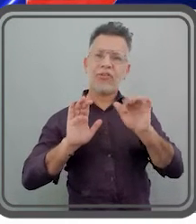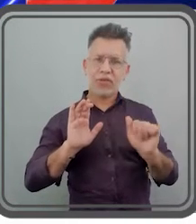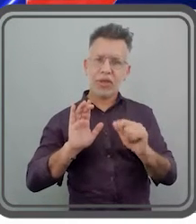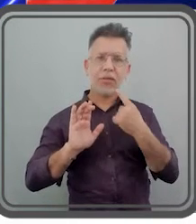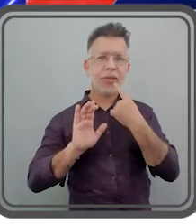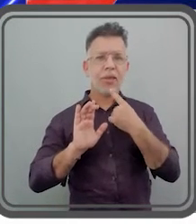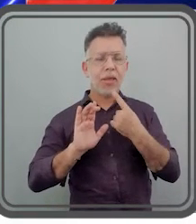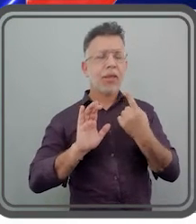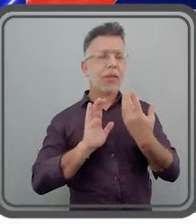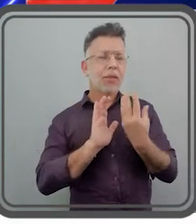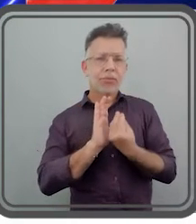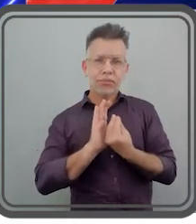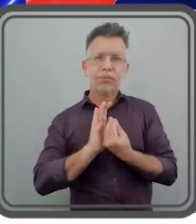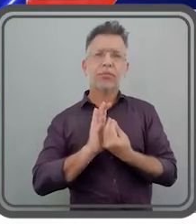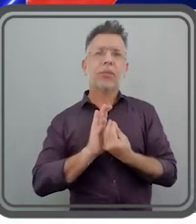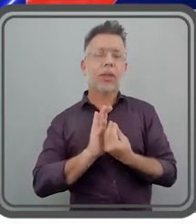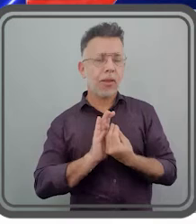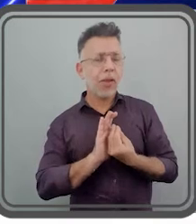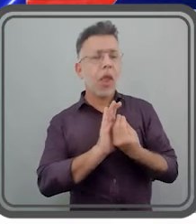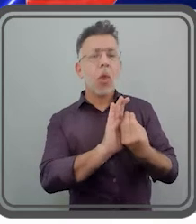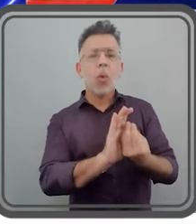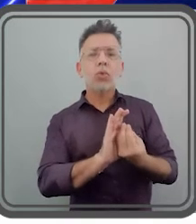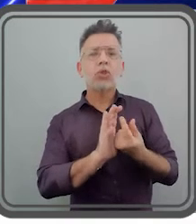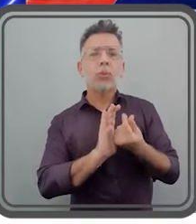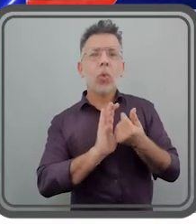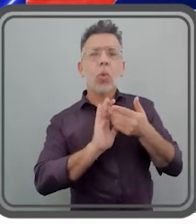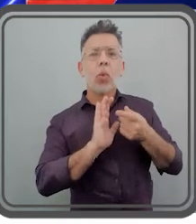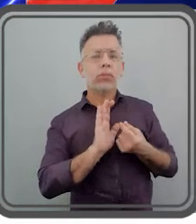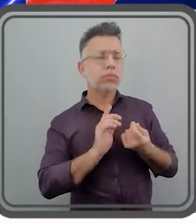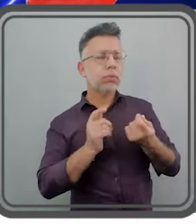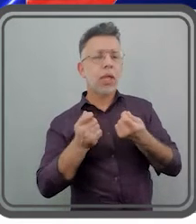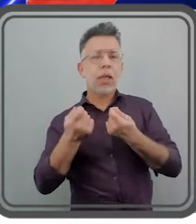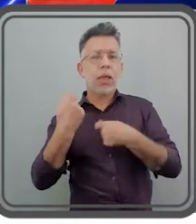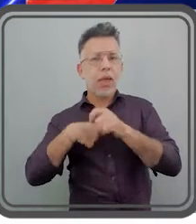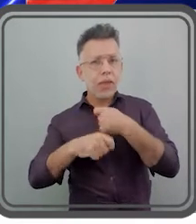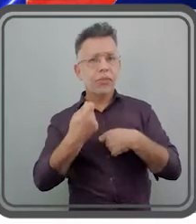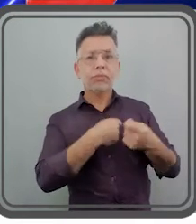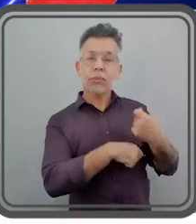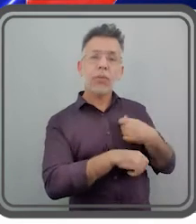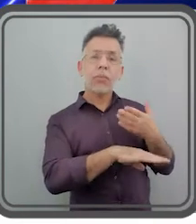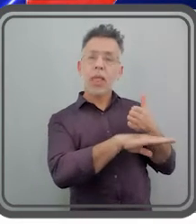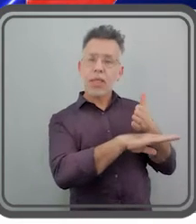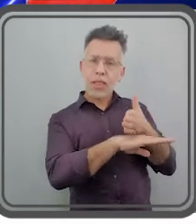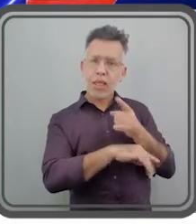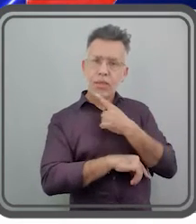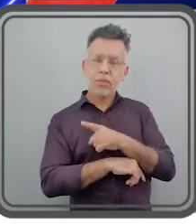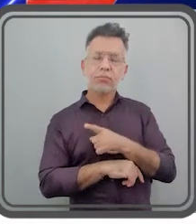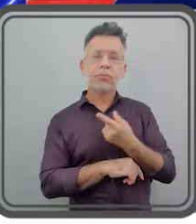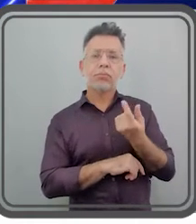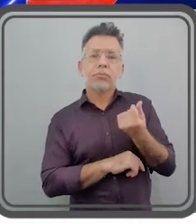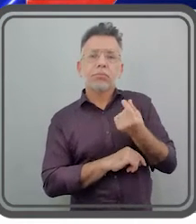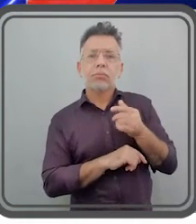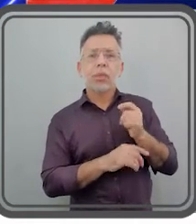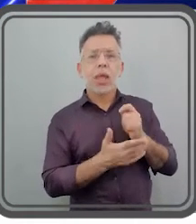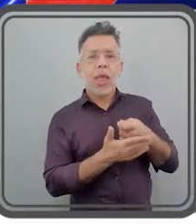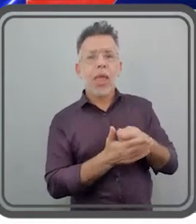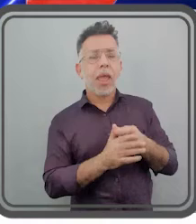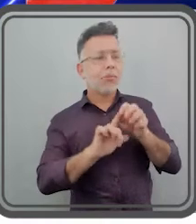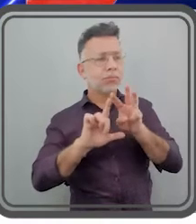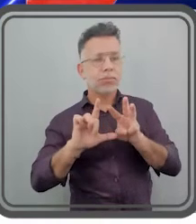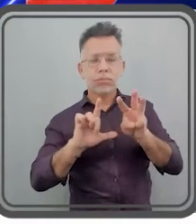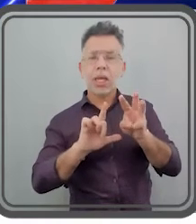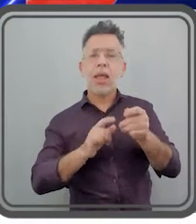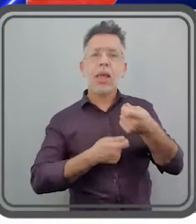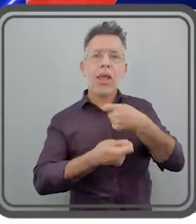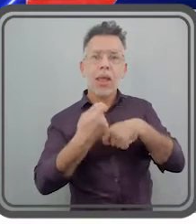algum alguns provedores que tem que oferece uma companhia aérea pressão Tarifa mitsub vamos poder ter acesso com essas tarifas e começa a plataforma de